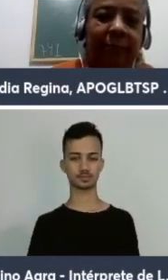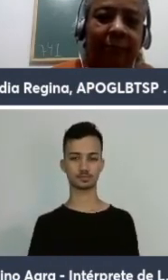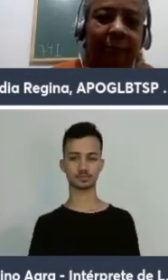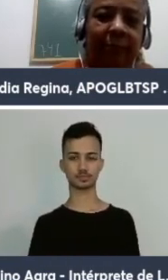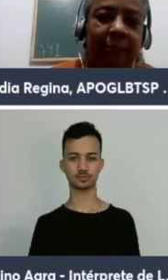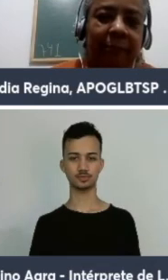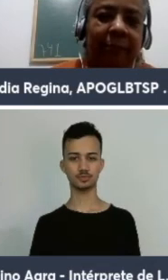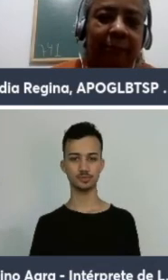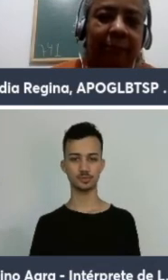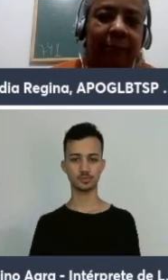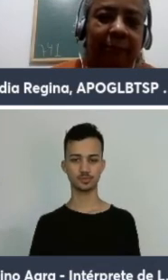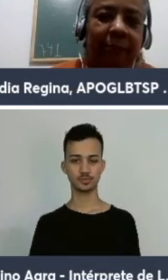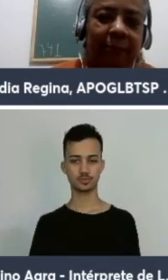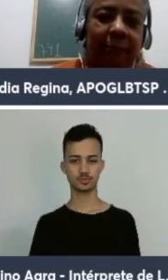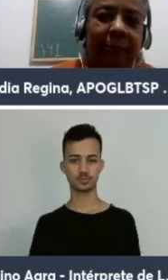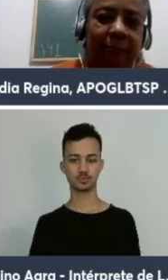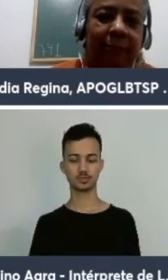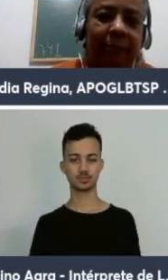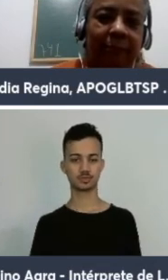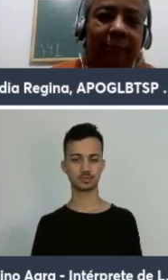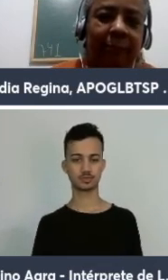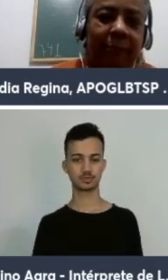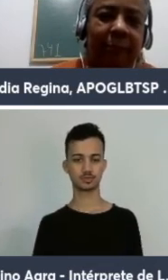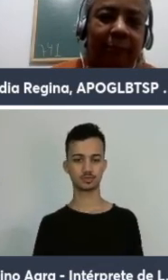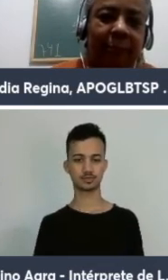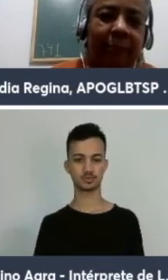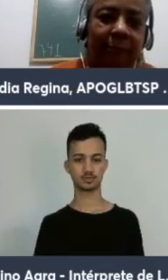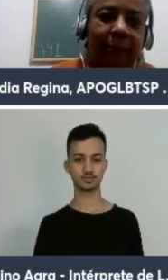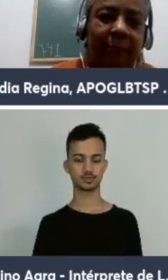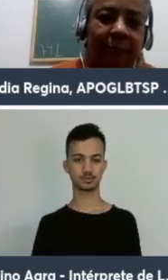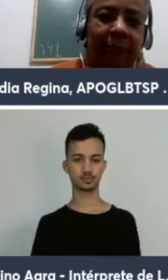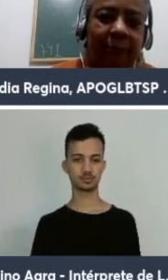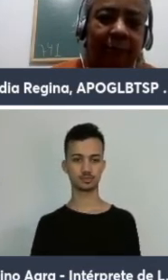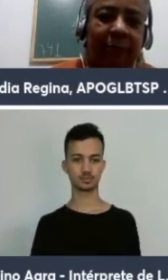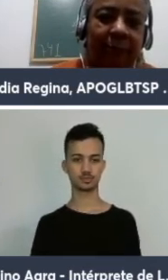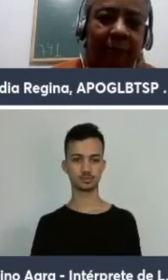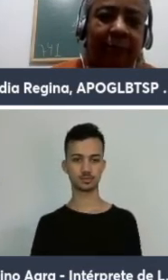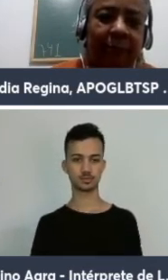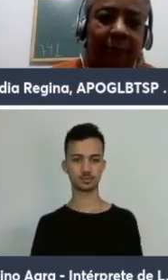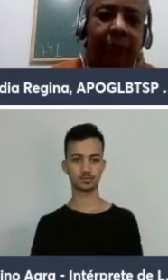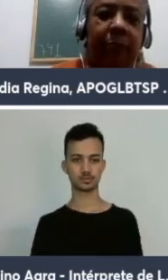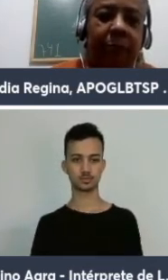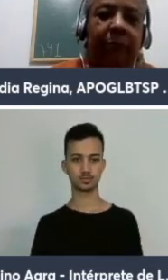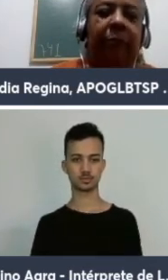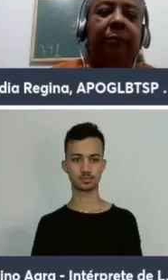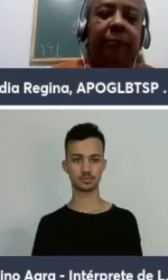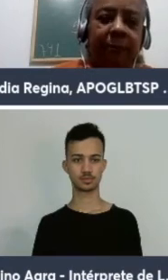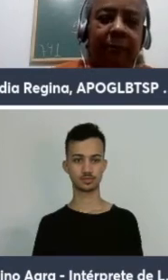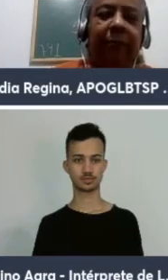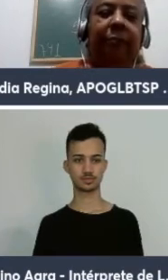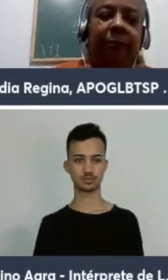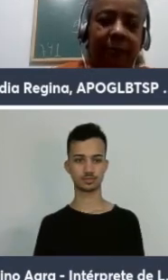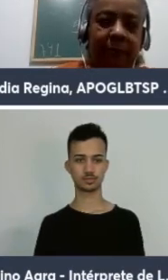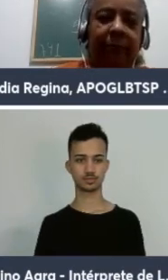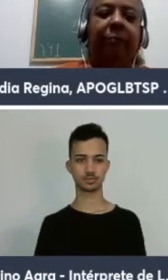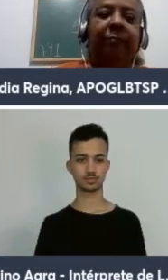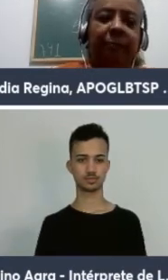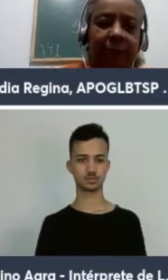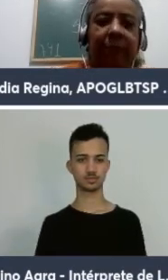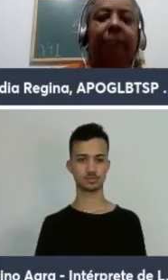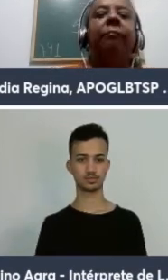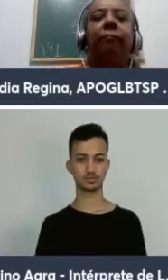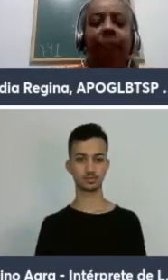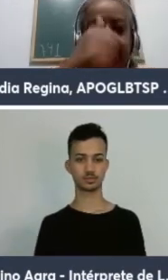esse momento da crise, que é quase uma guerrilha entre gêneros, é uma